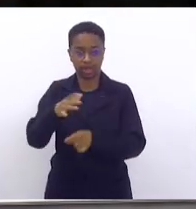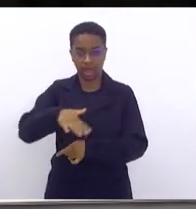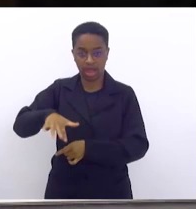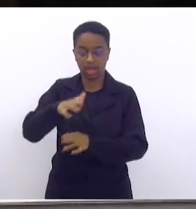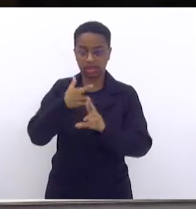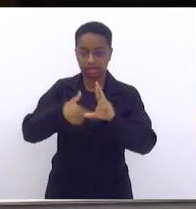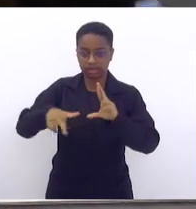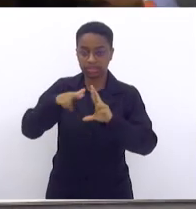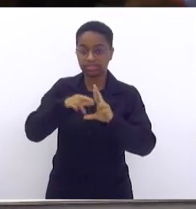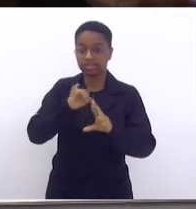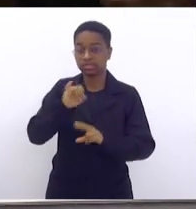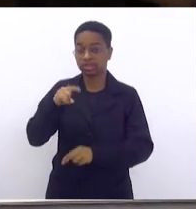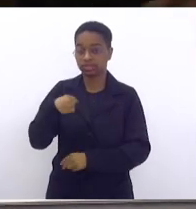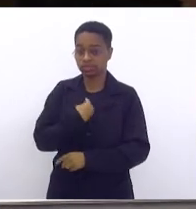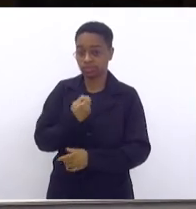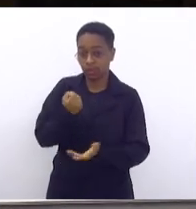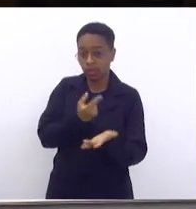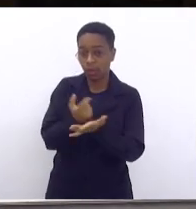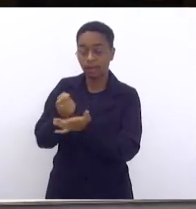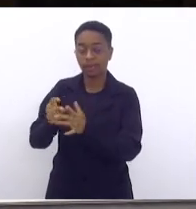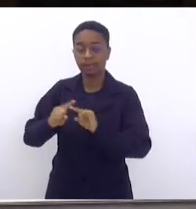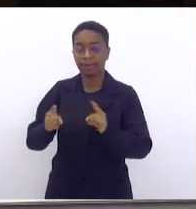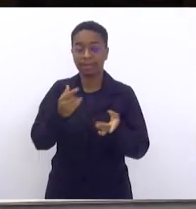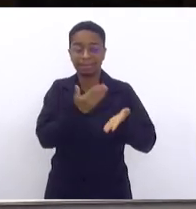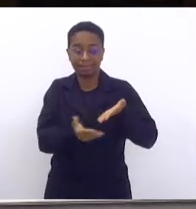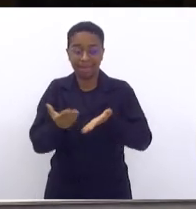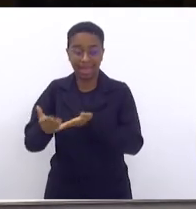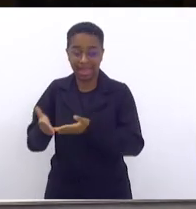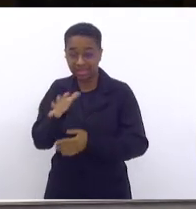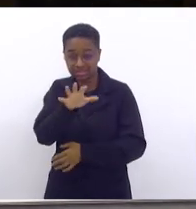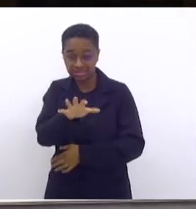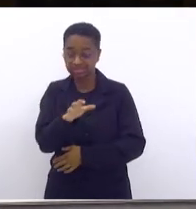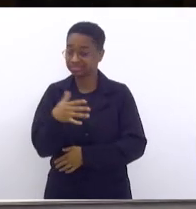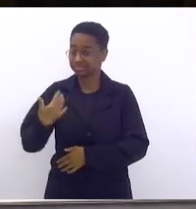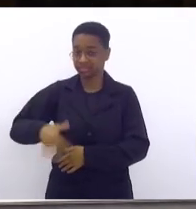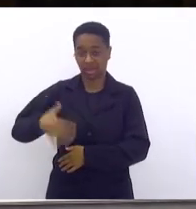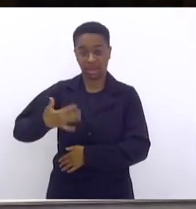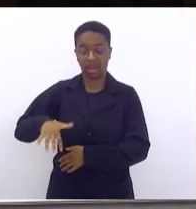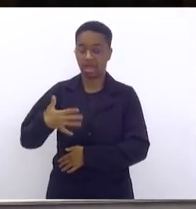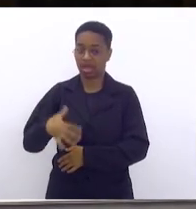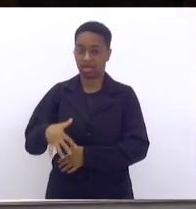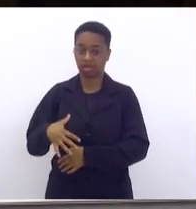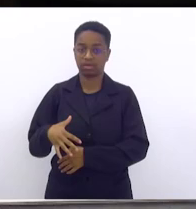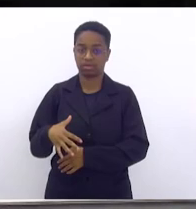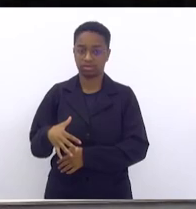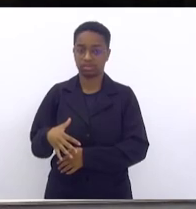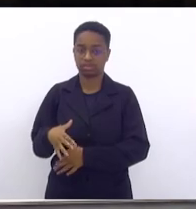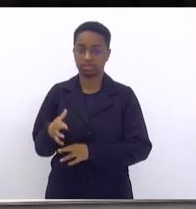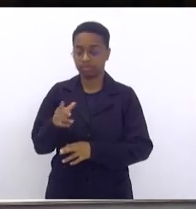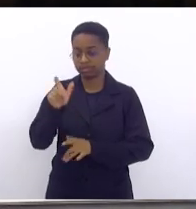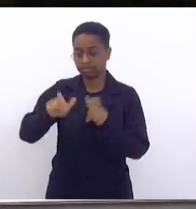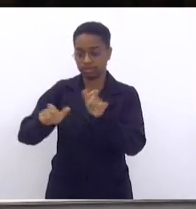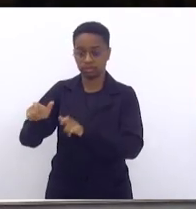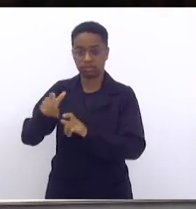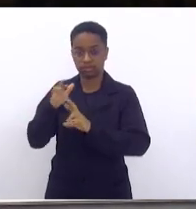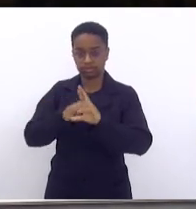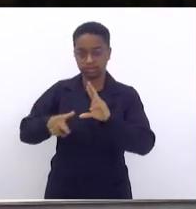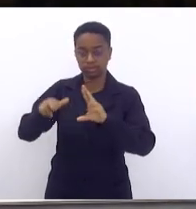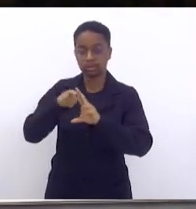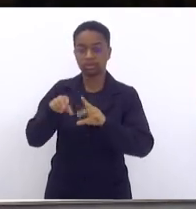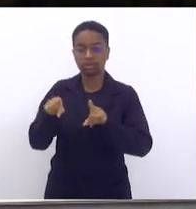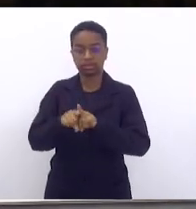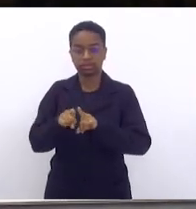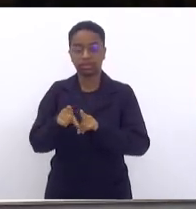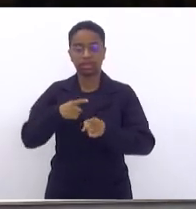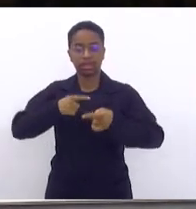quando a gente compra e a gente tem esse nível de perda fica muito caro né para o reciclador e isso traz